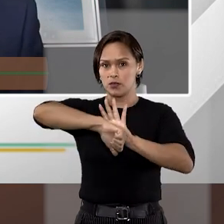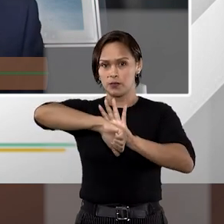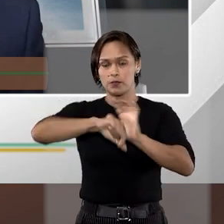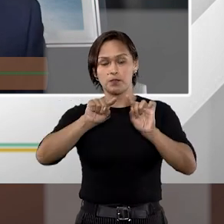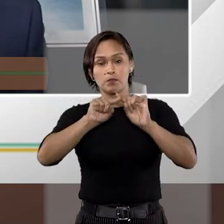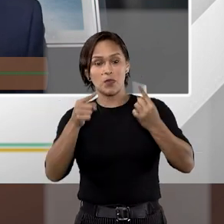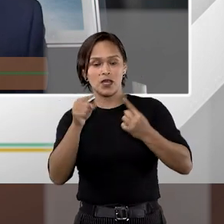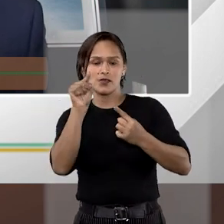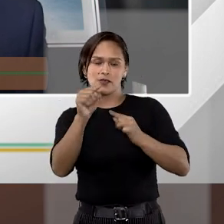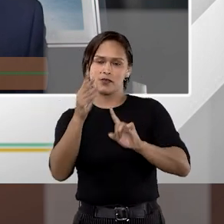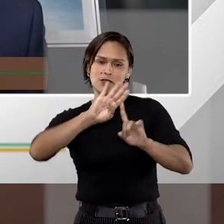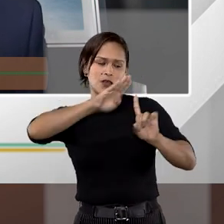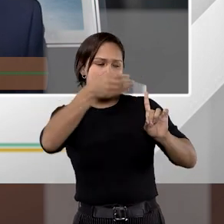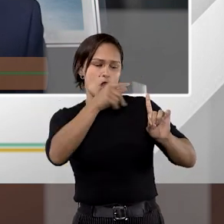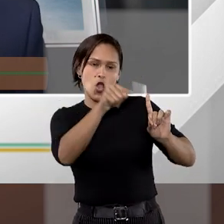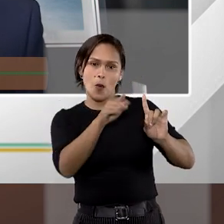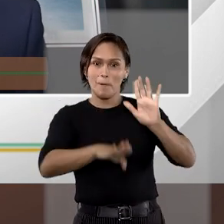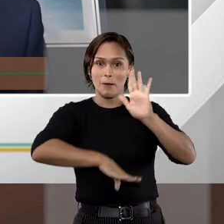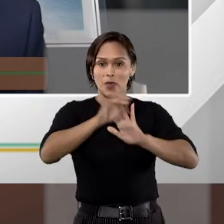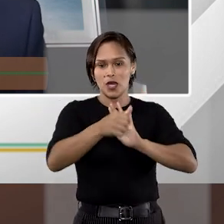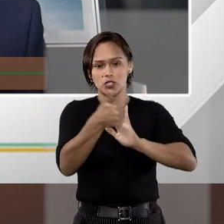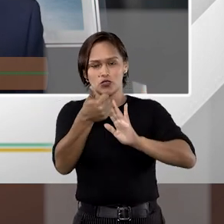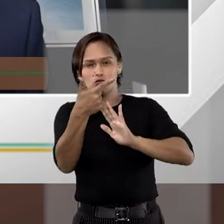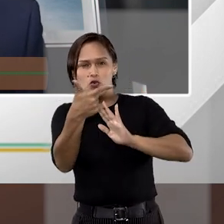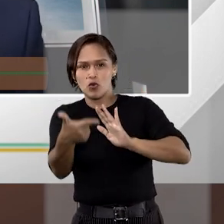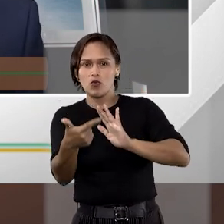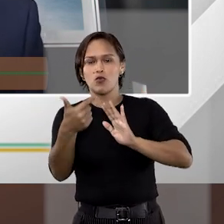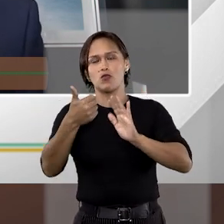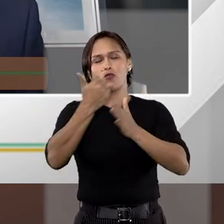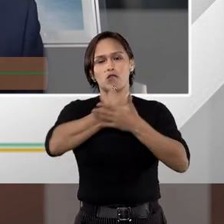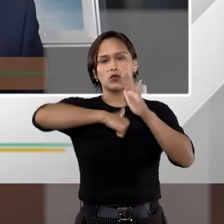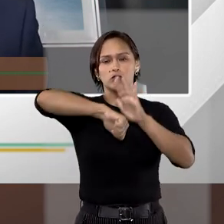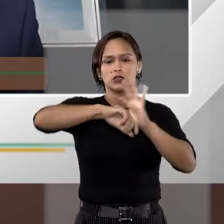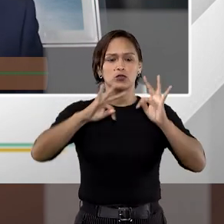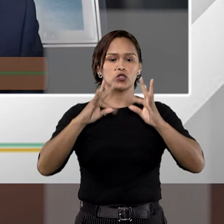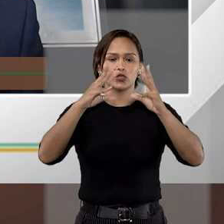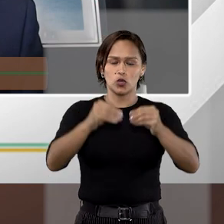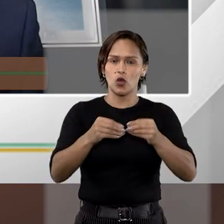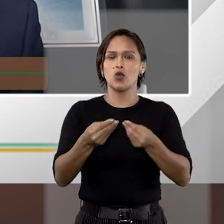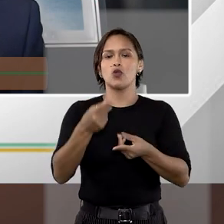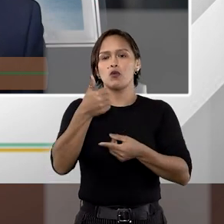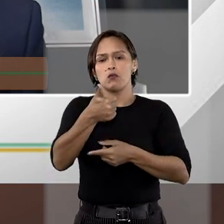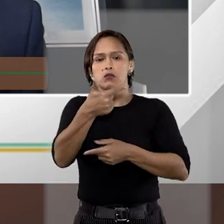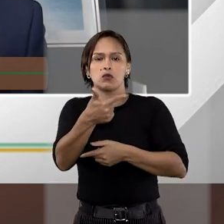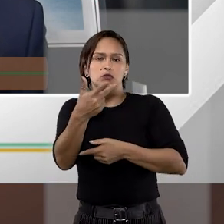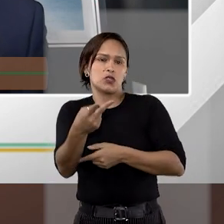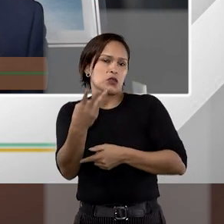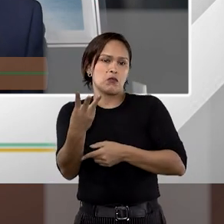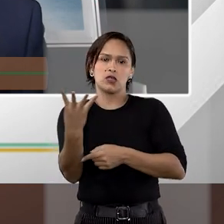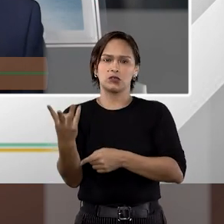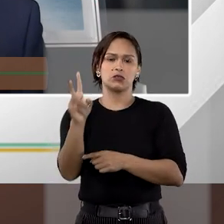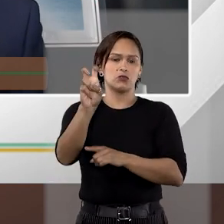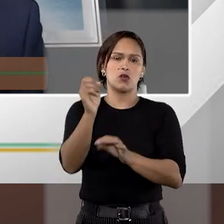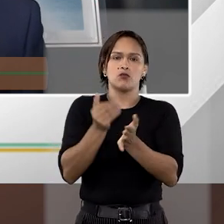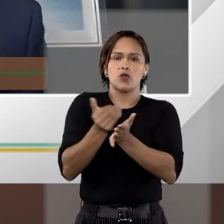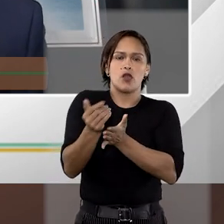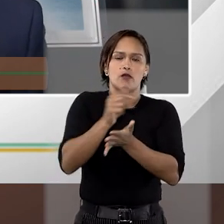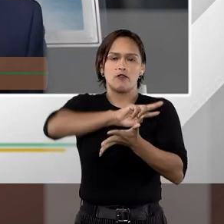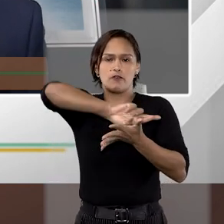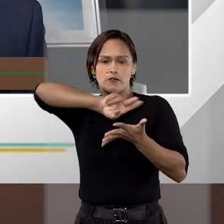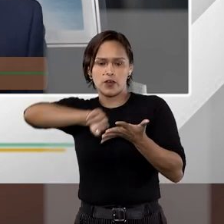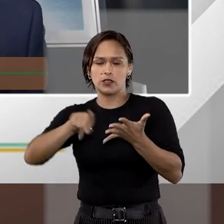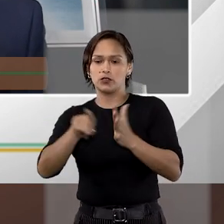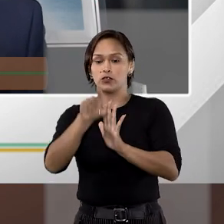criminal se este réu cometeu mais de um delito todos eles pode ser um dois três quatro